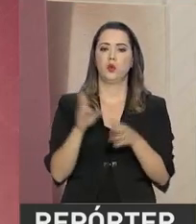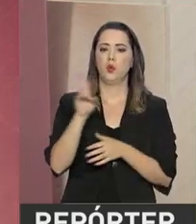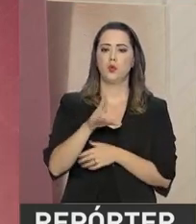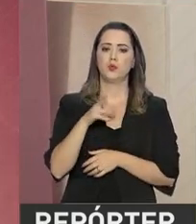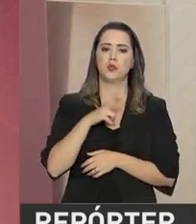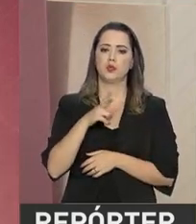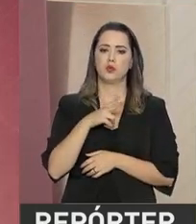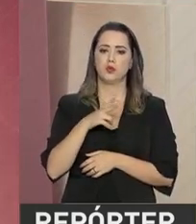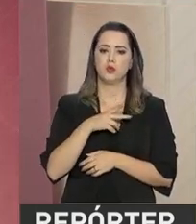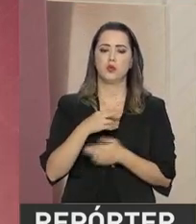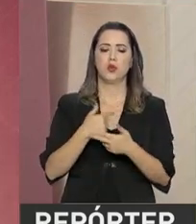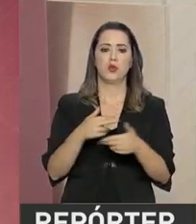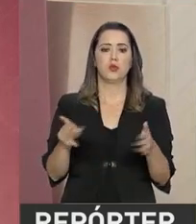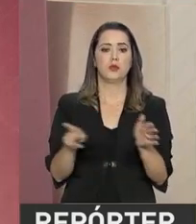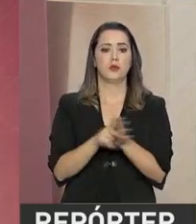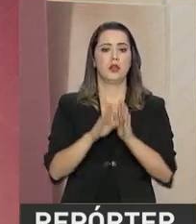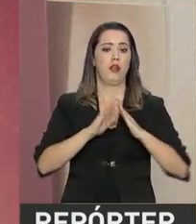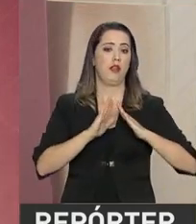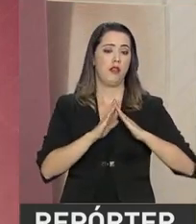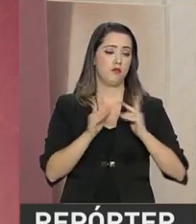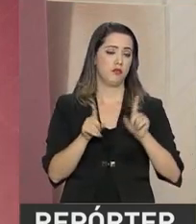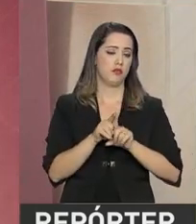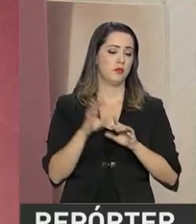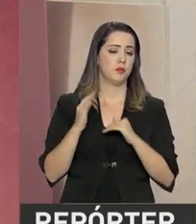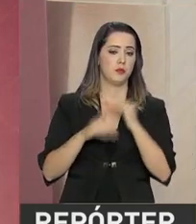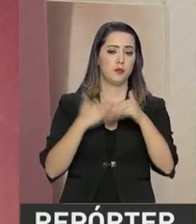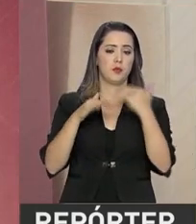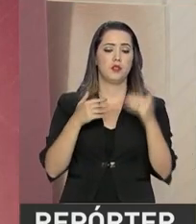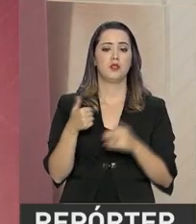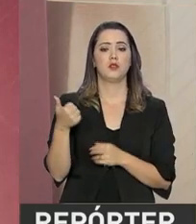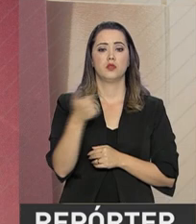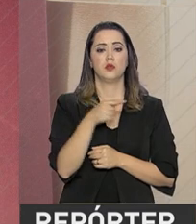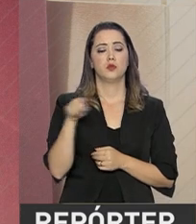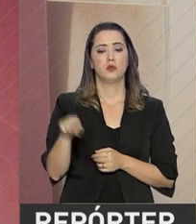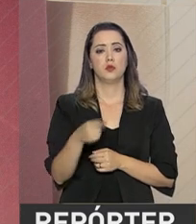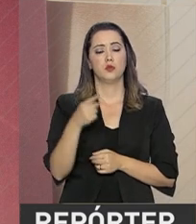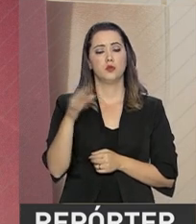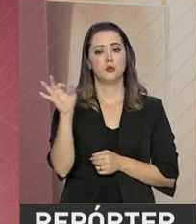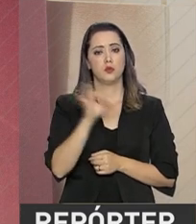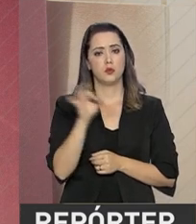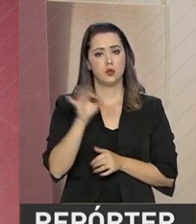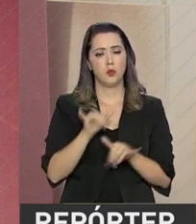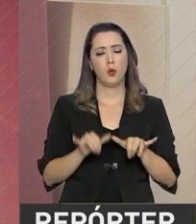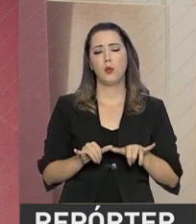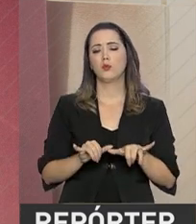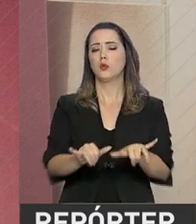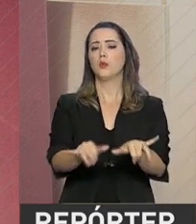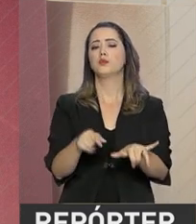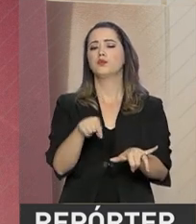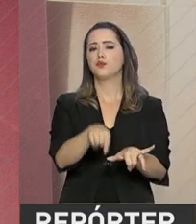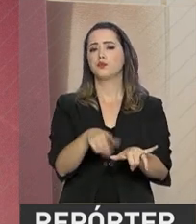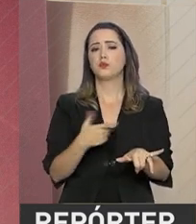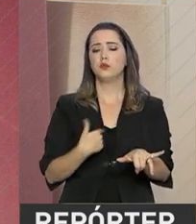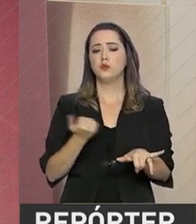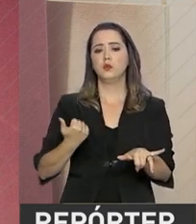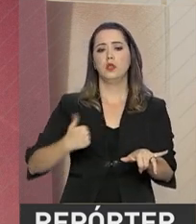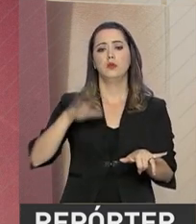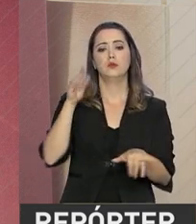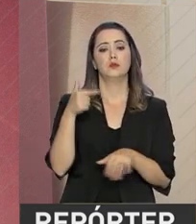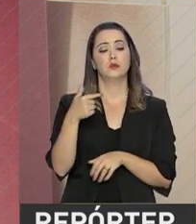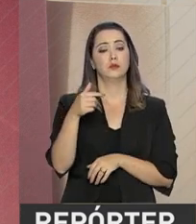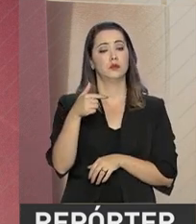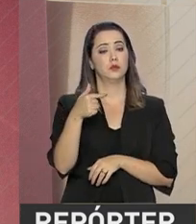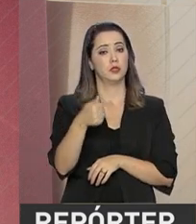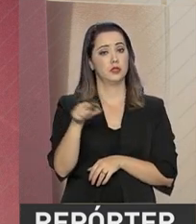uso pessoal e doméstico com alta de mais de 12% ipp e supermercados com crescimento superior a